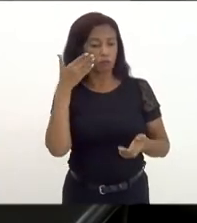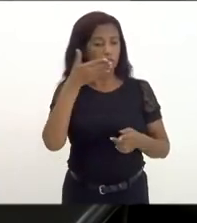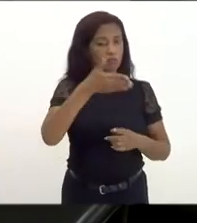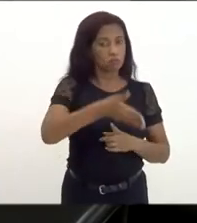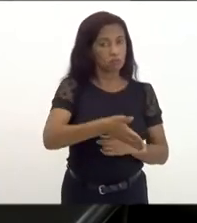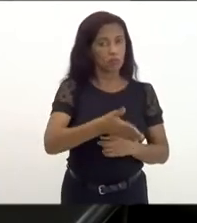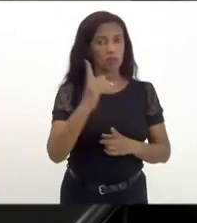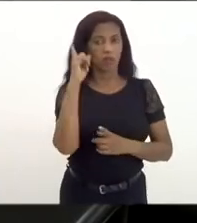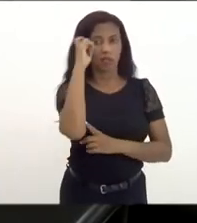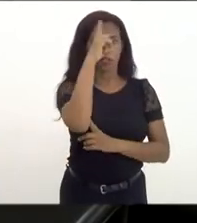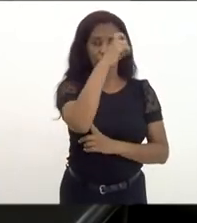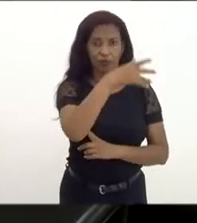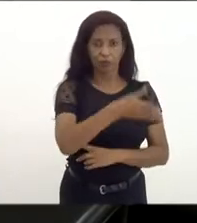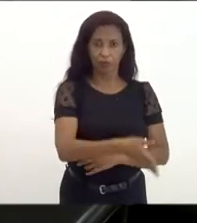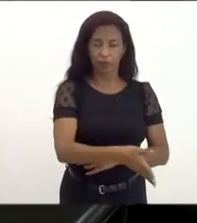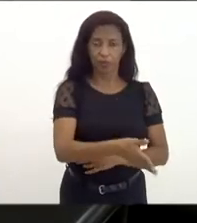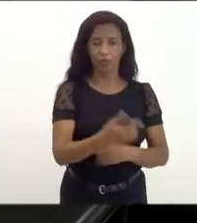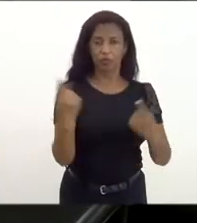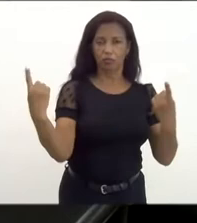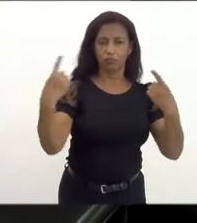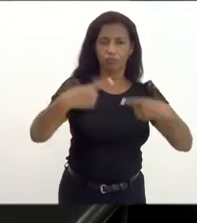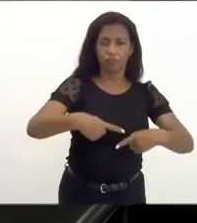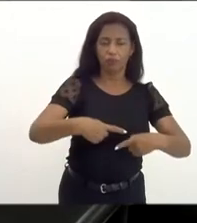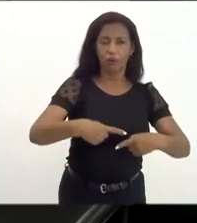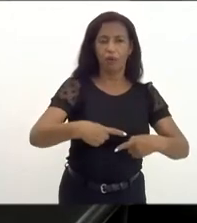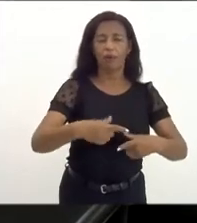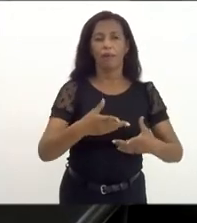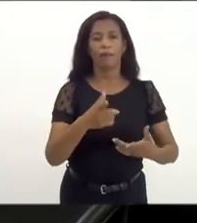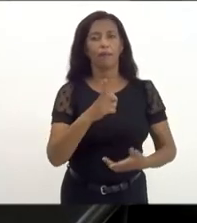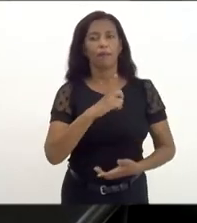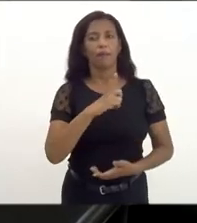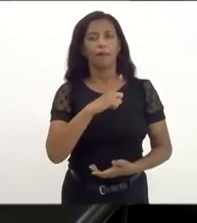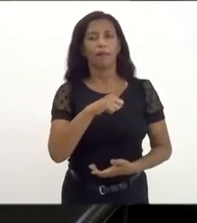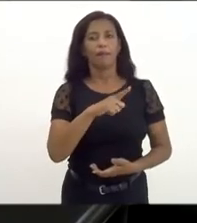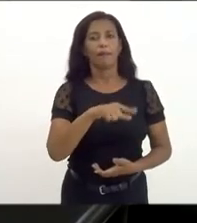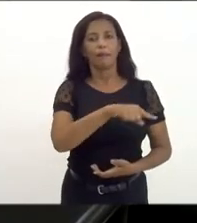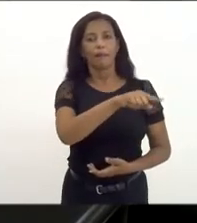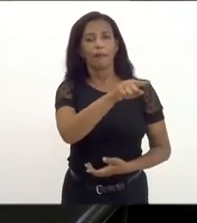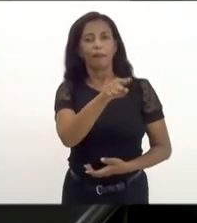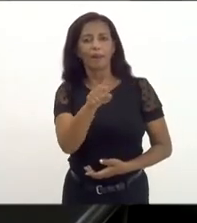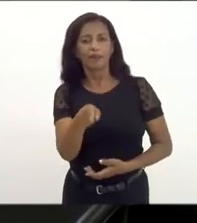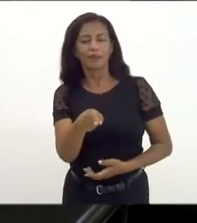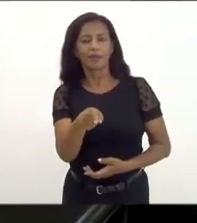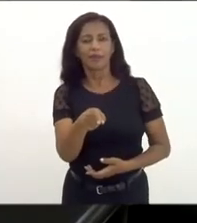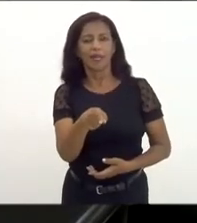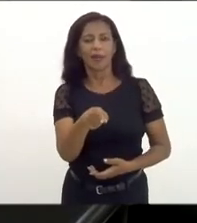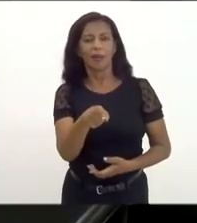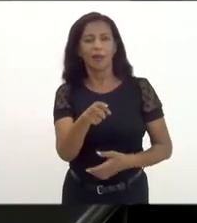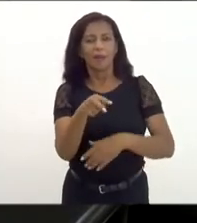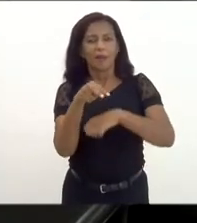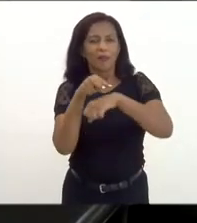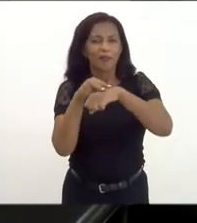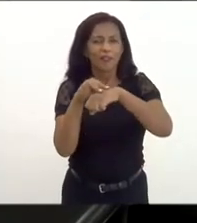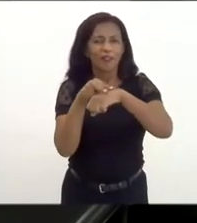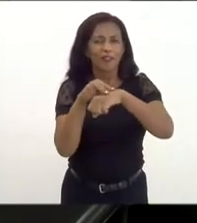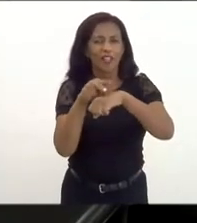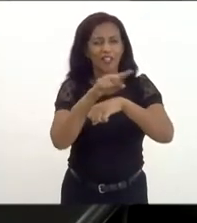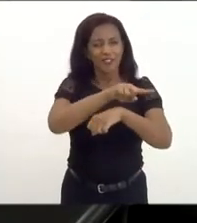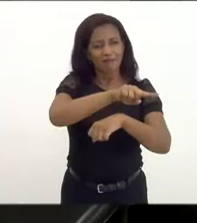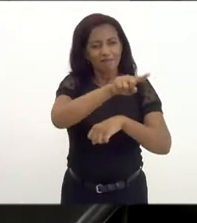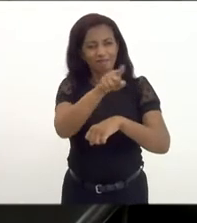das dificuldades dos Desafios para passarmos pelo processo verde de